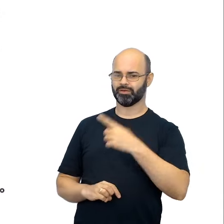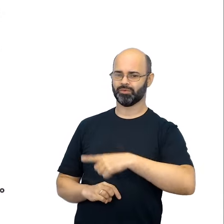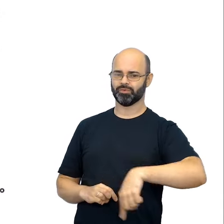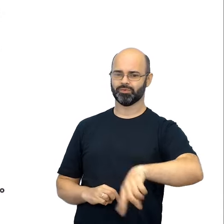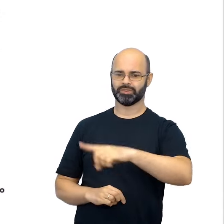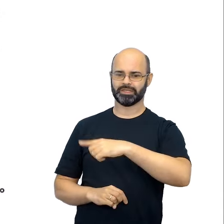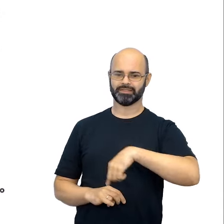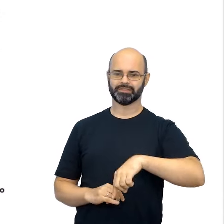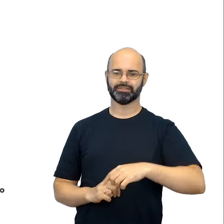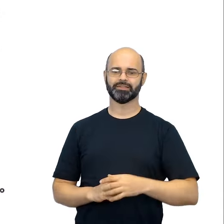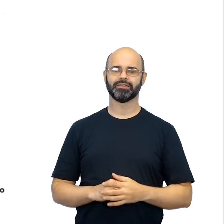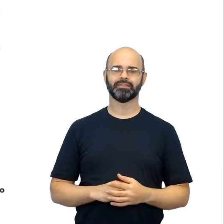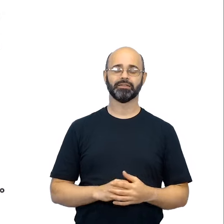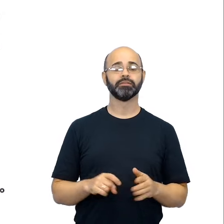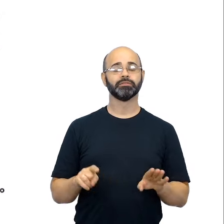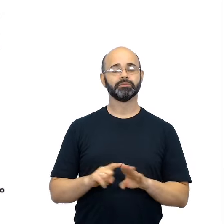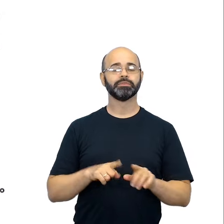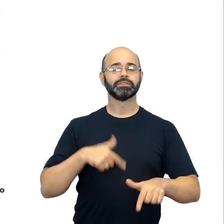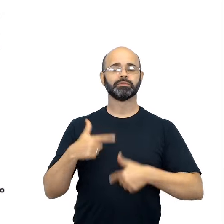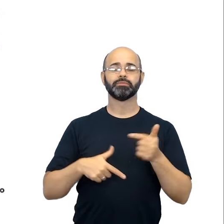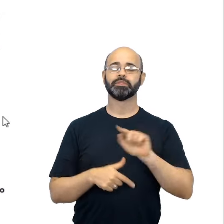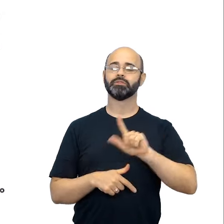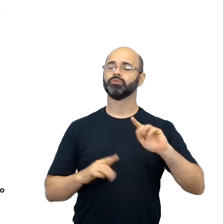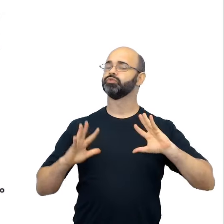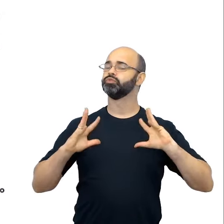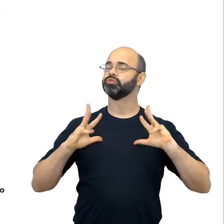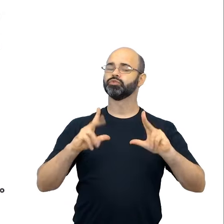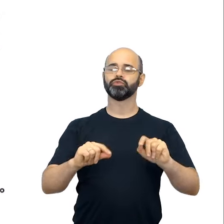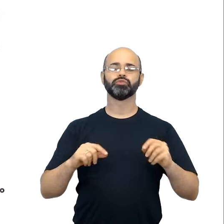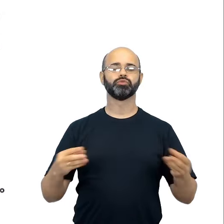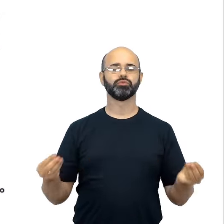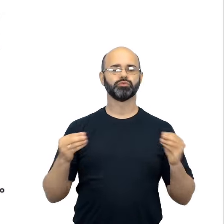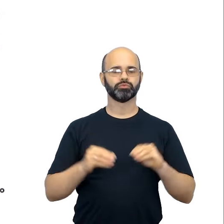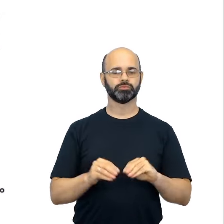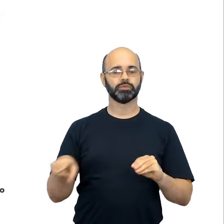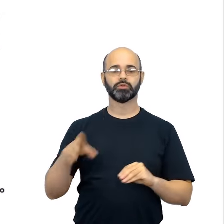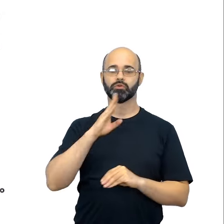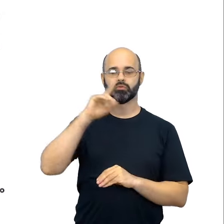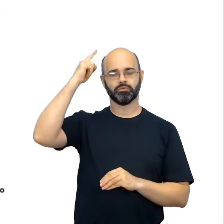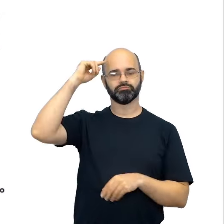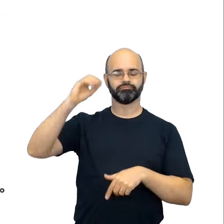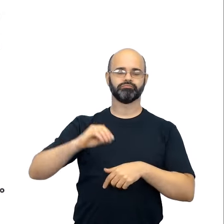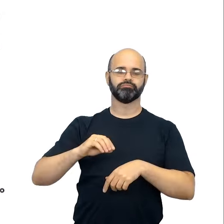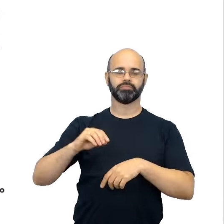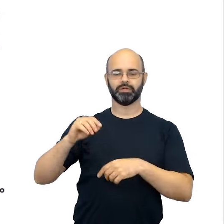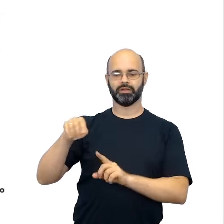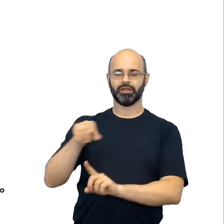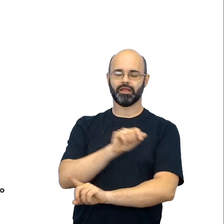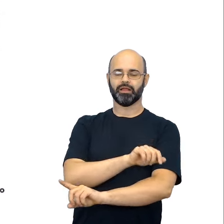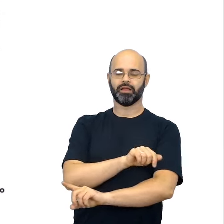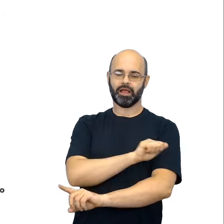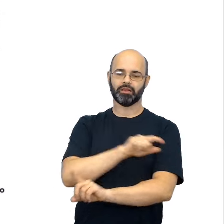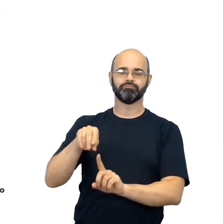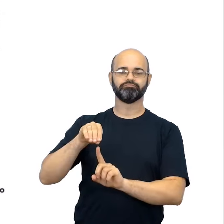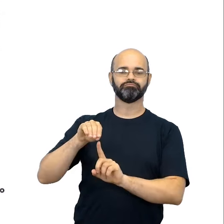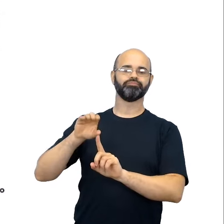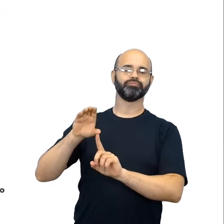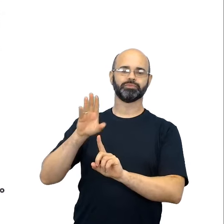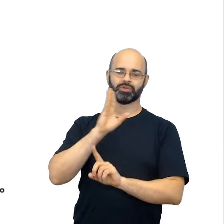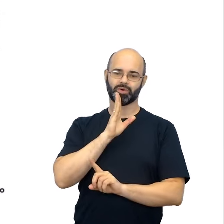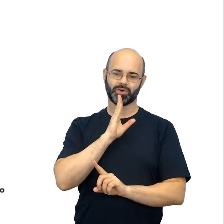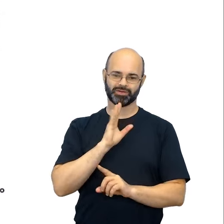permitem trabalhar, então, todas as linguagens necessárias aí para a constituição de conhecimentos sistematizados, não é, Márcia? E o gráfico